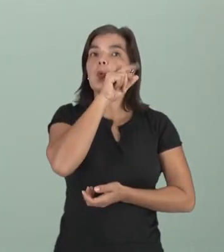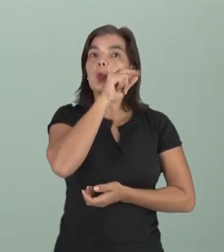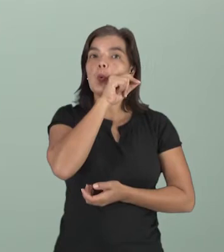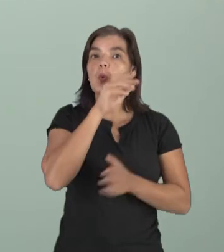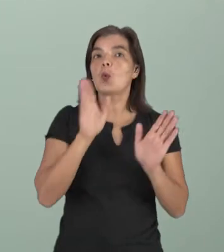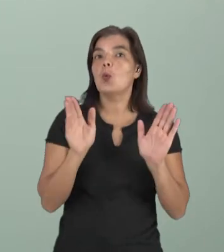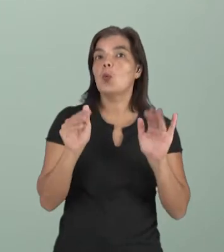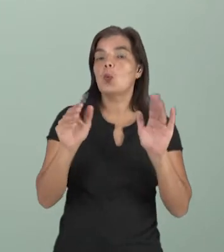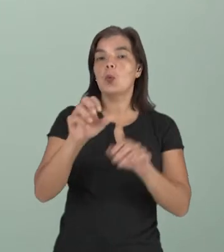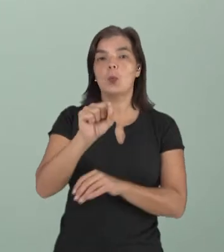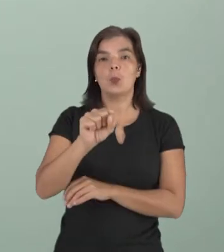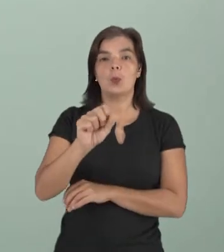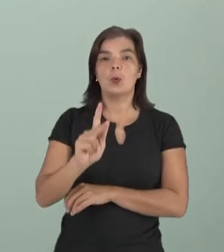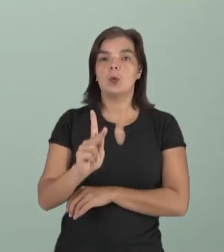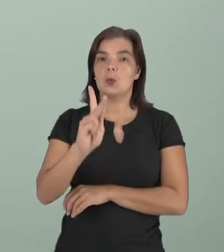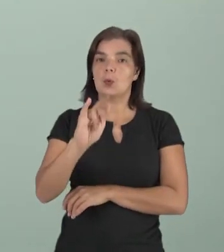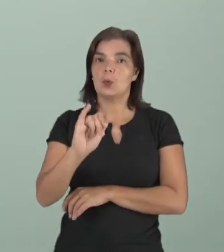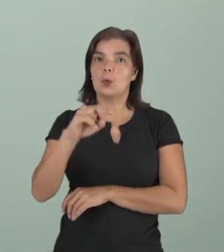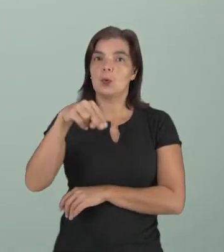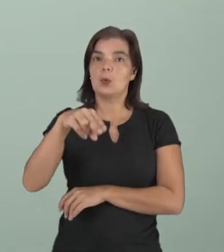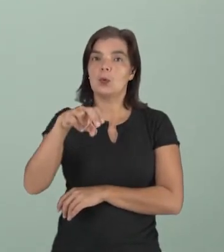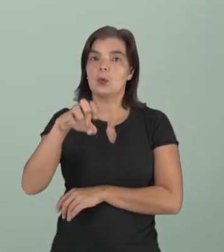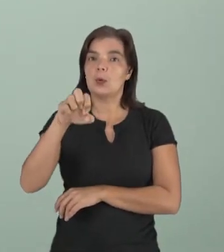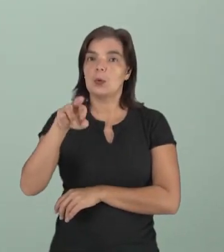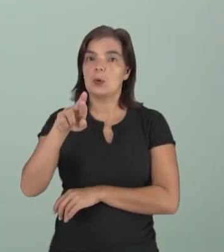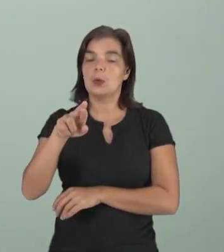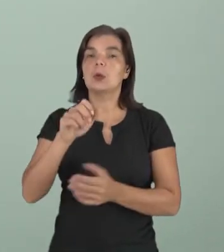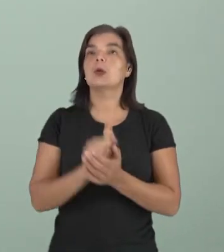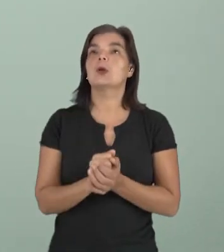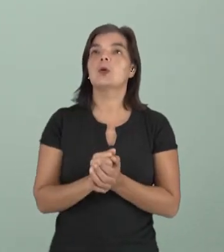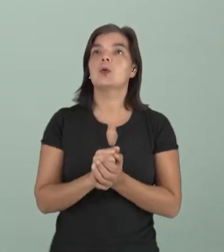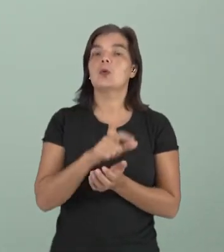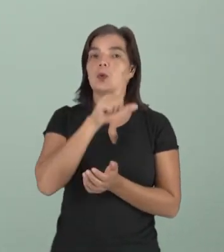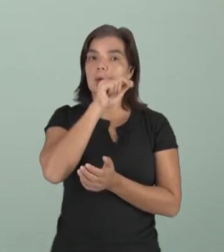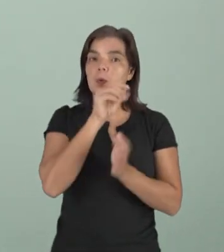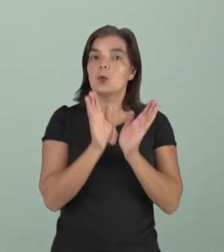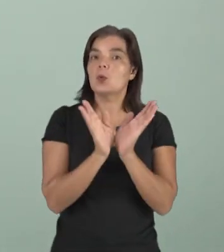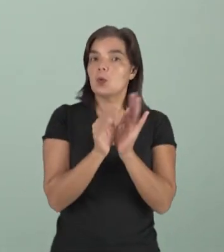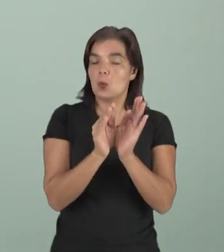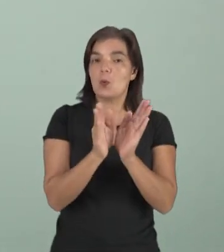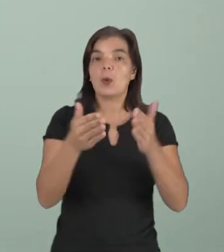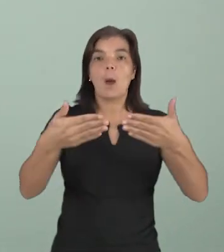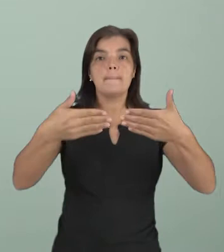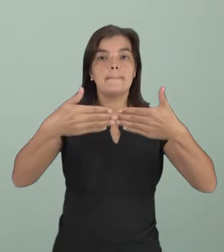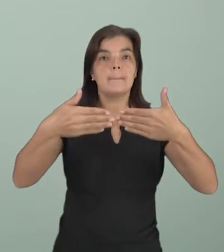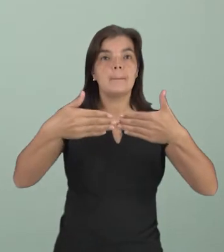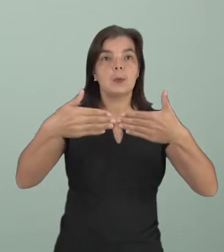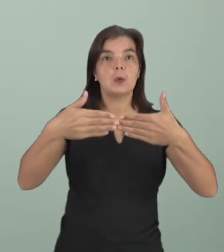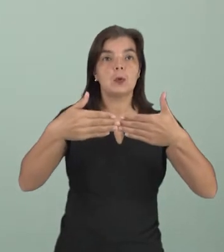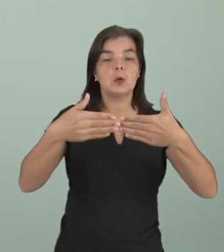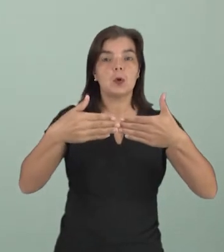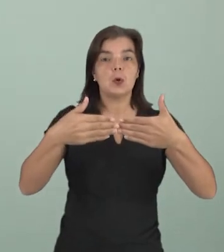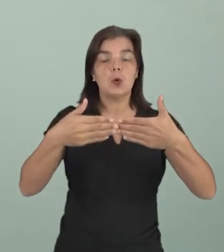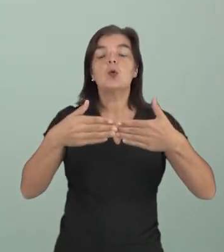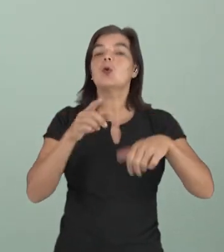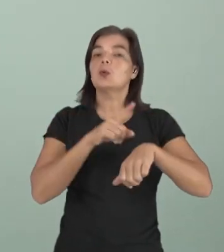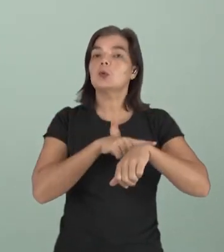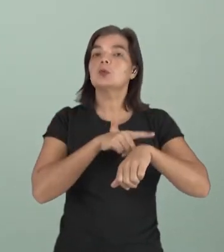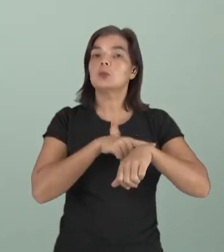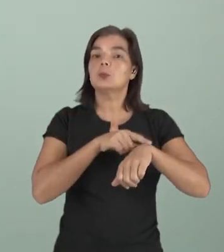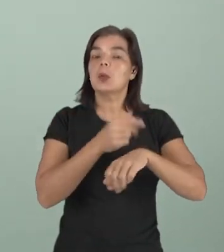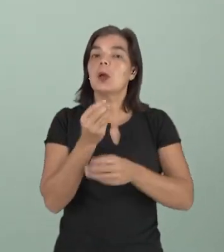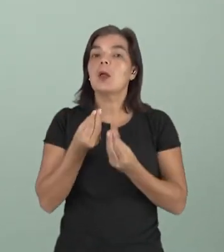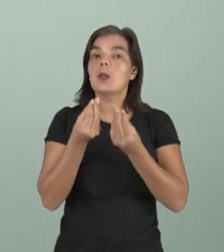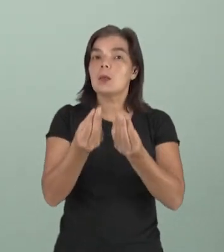Era assim, mais ou menos assim, os pombos ficavam numa gaiola presos e no intervalo de tempo